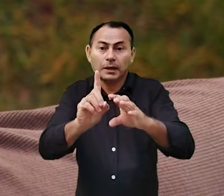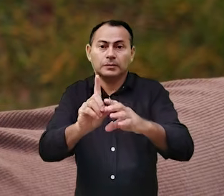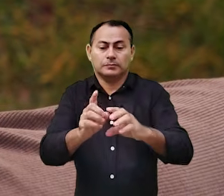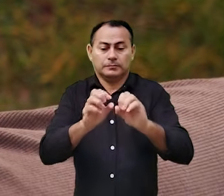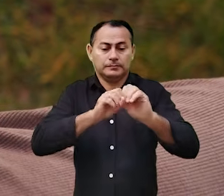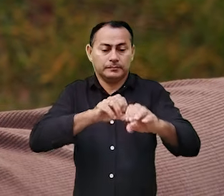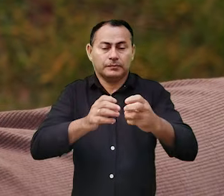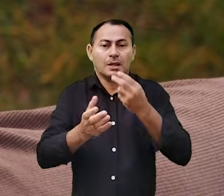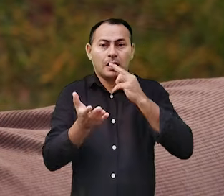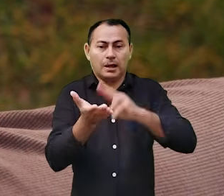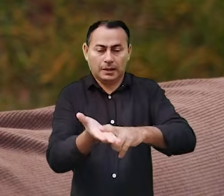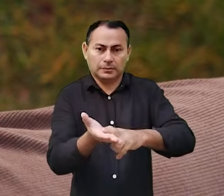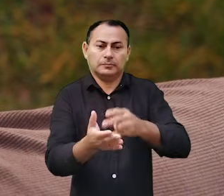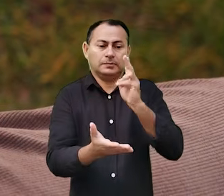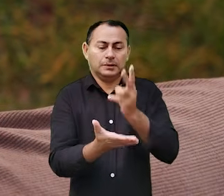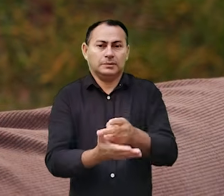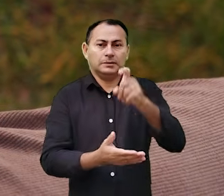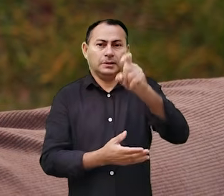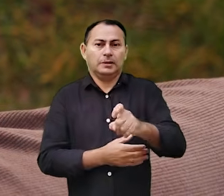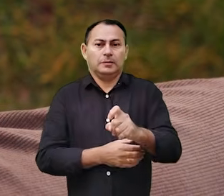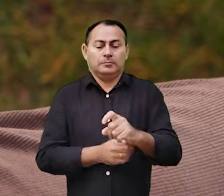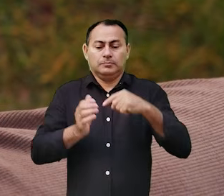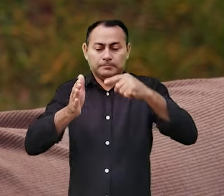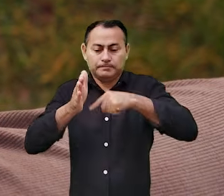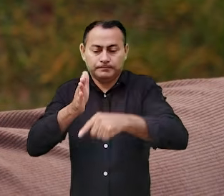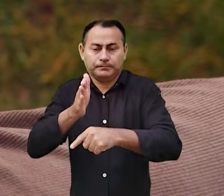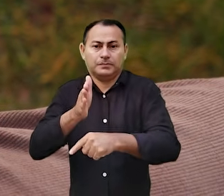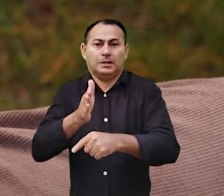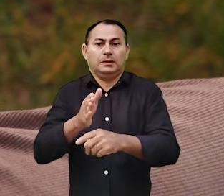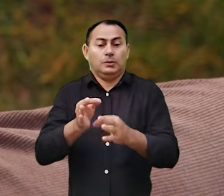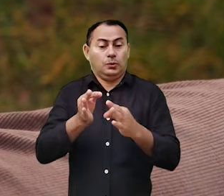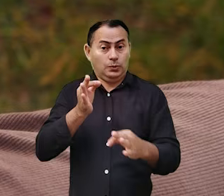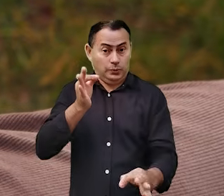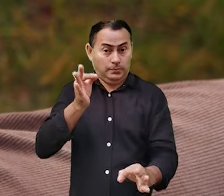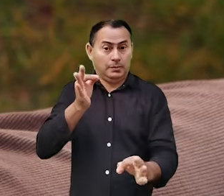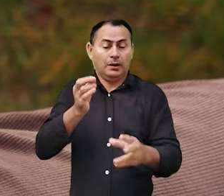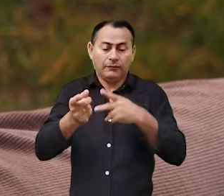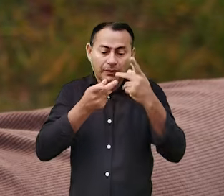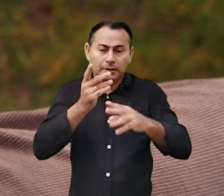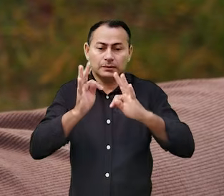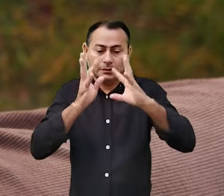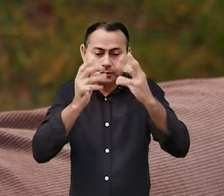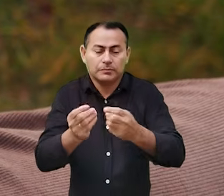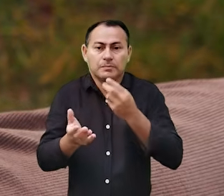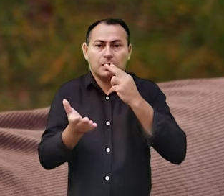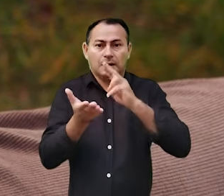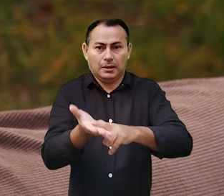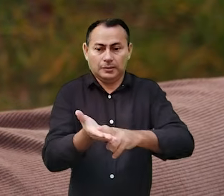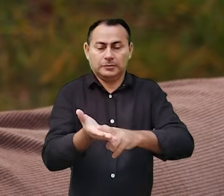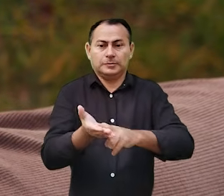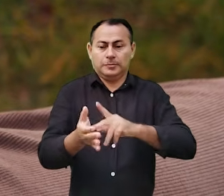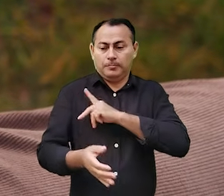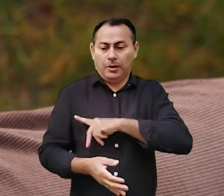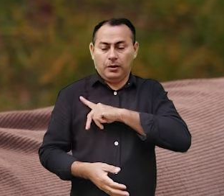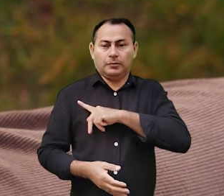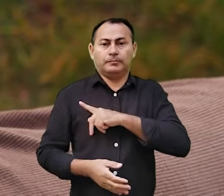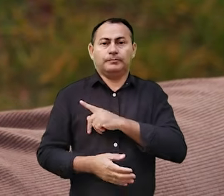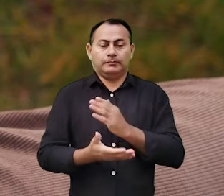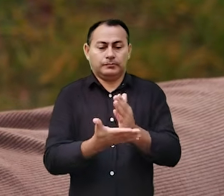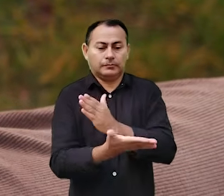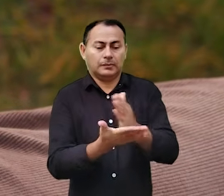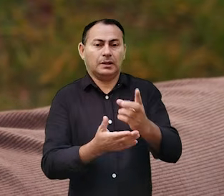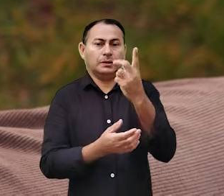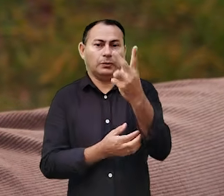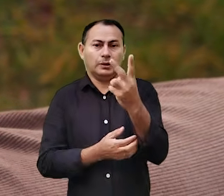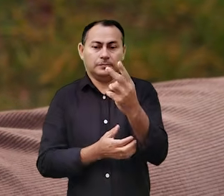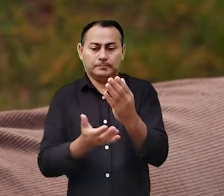e do ensino desta carta, apesar dele ser muito profundo e denso. Como já dissemos, todas as cartas de Paulo dividem-se